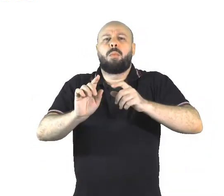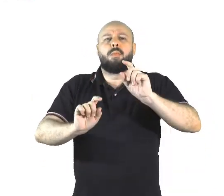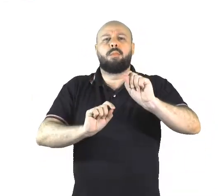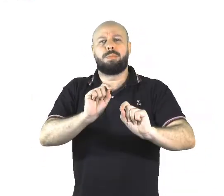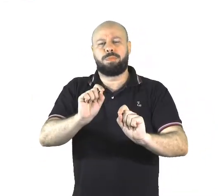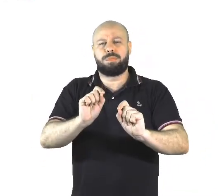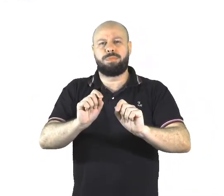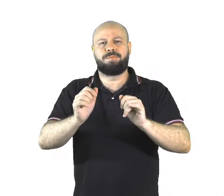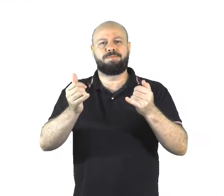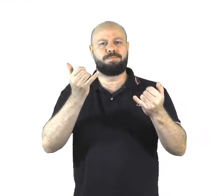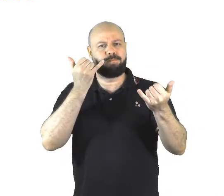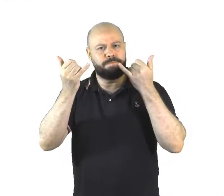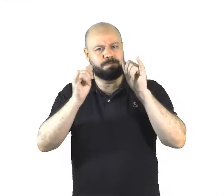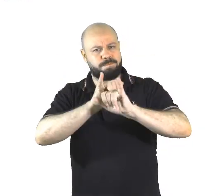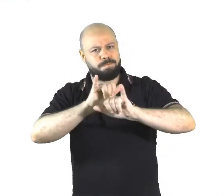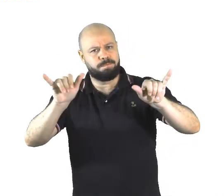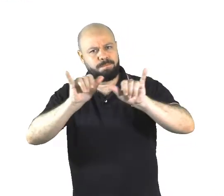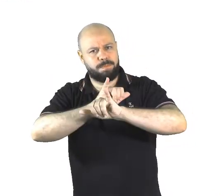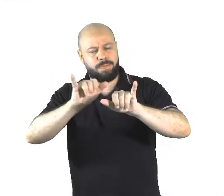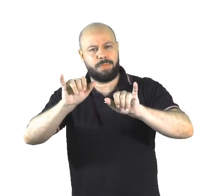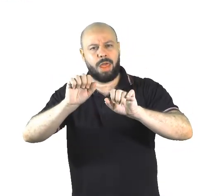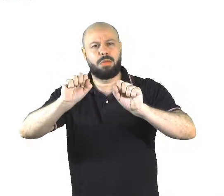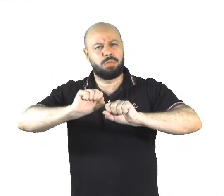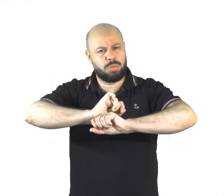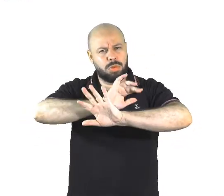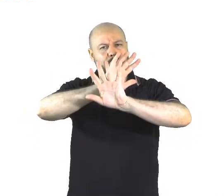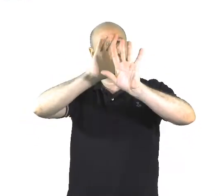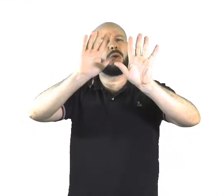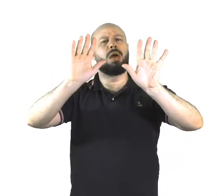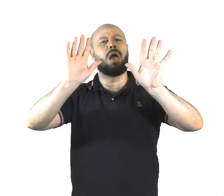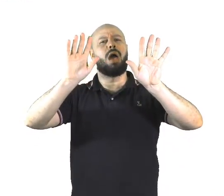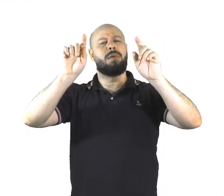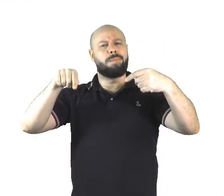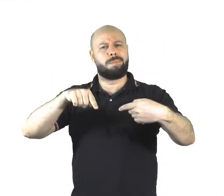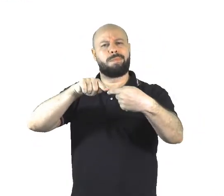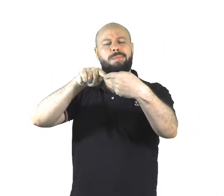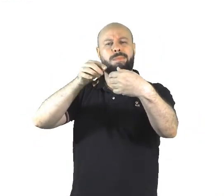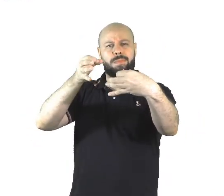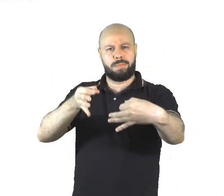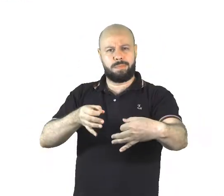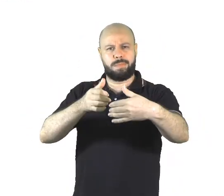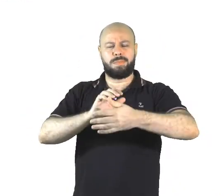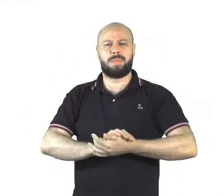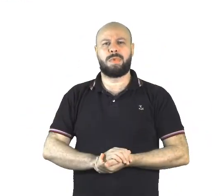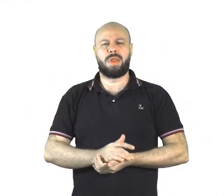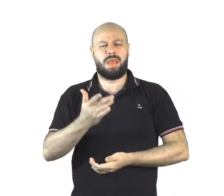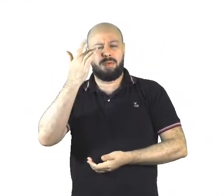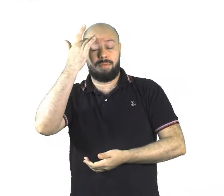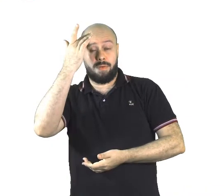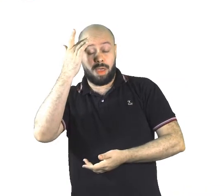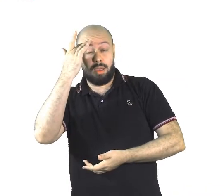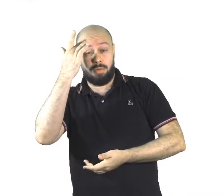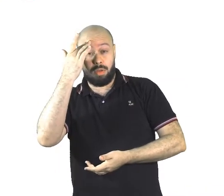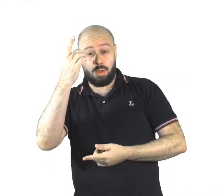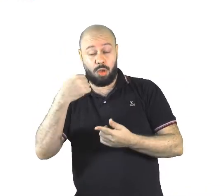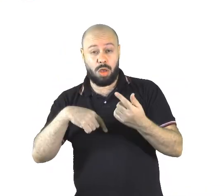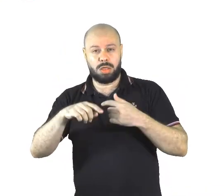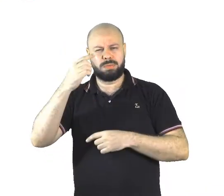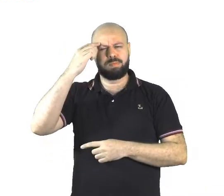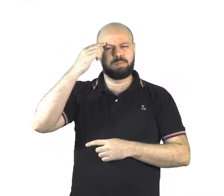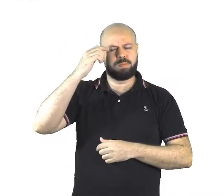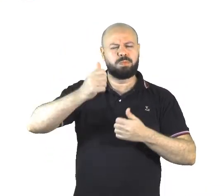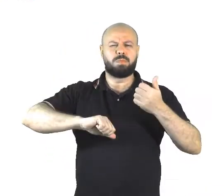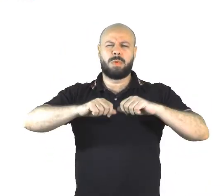as informações de forma clara e objetiva, né? Facilitando assim a sua análise